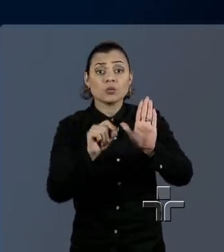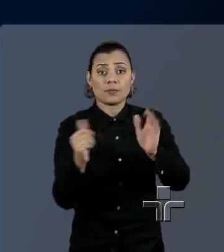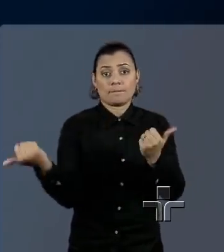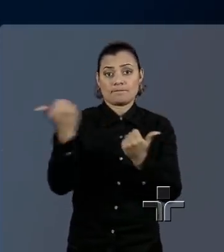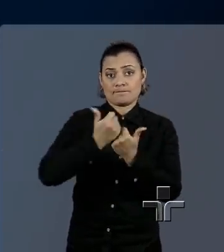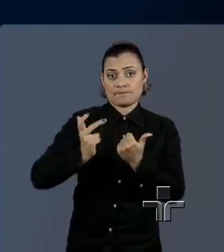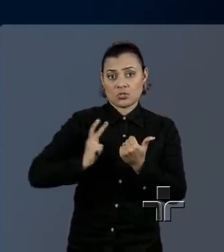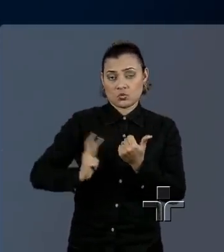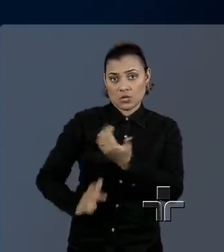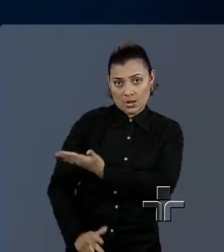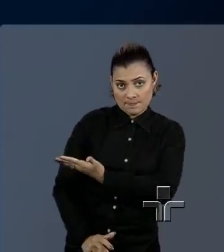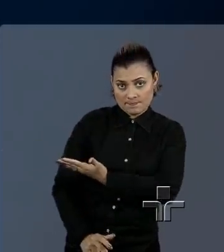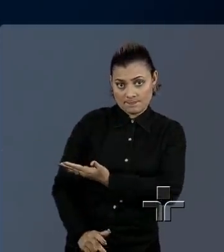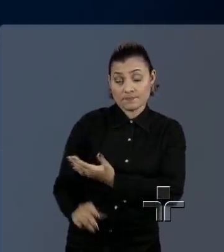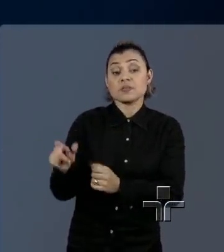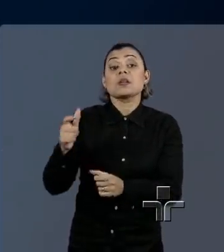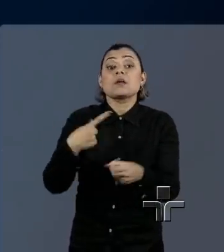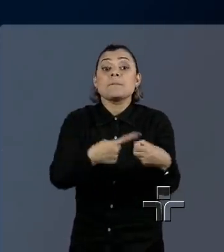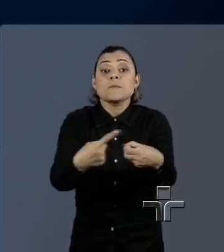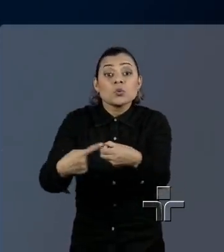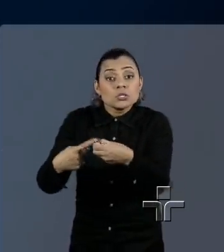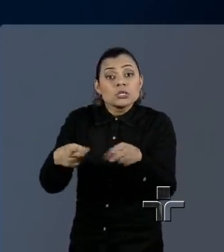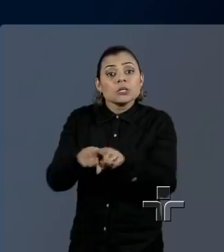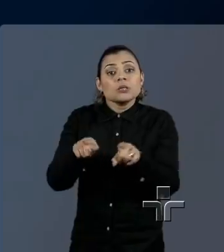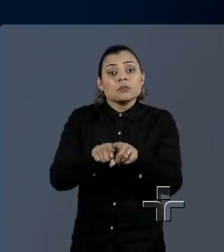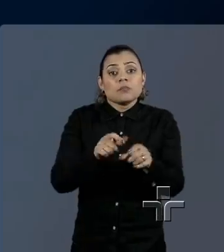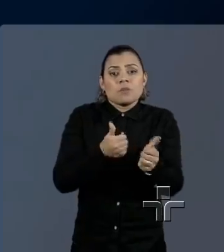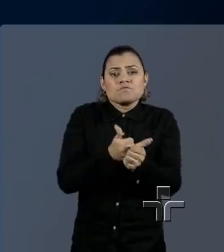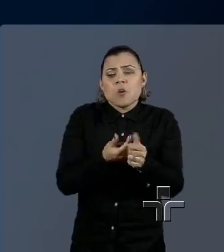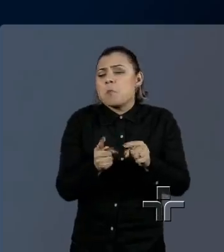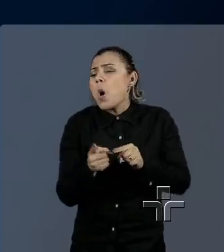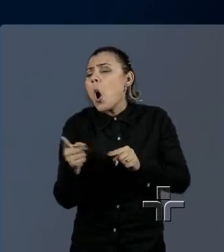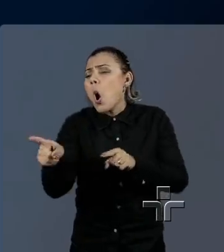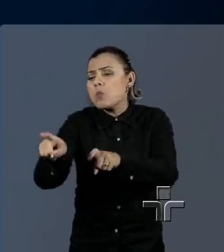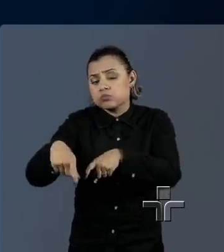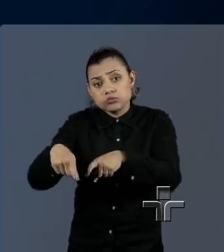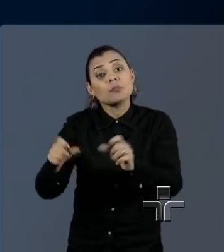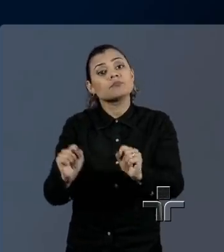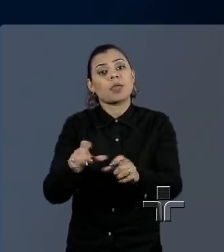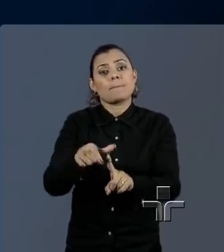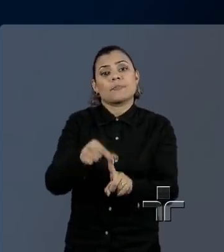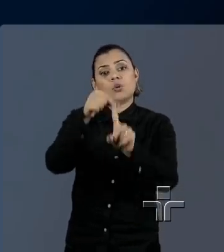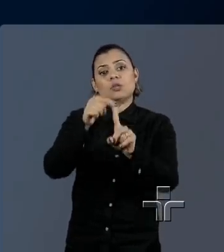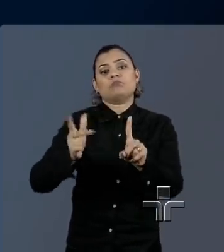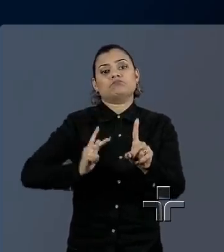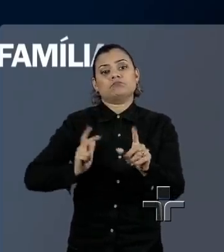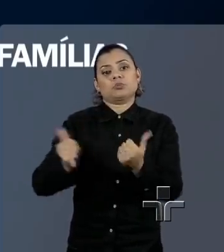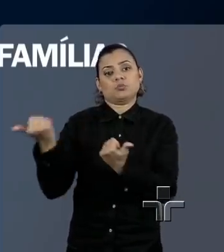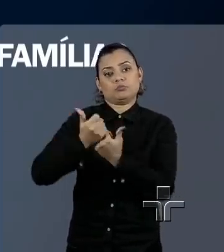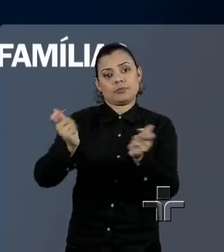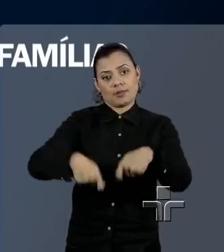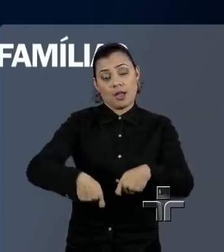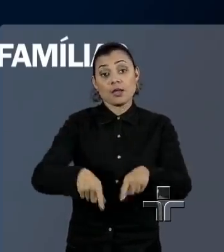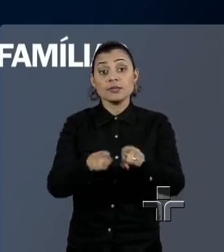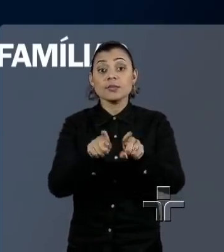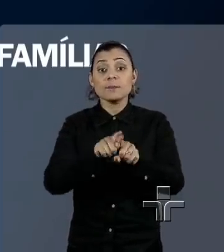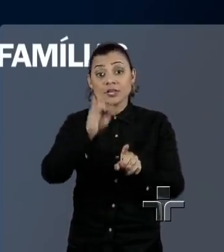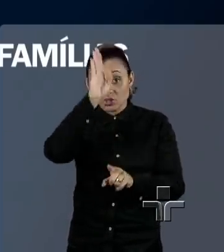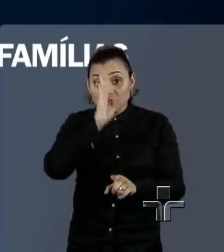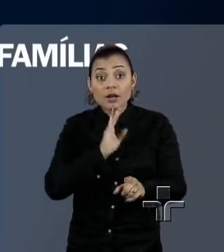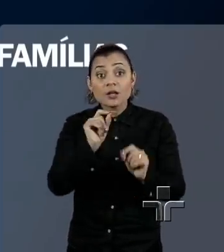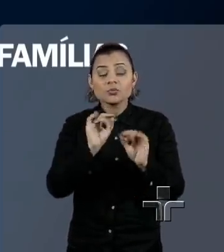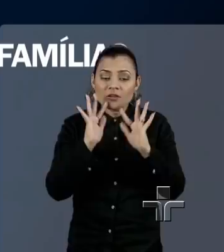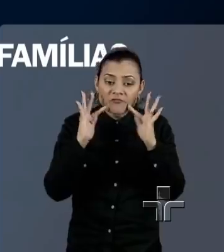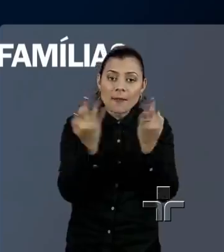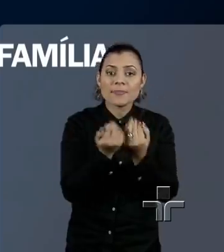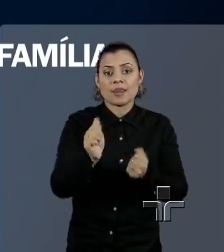setor. Define que pequenos municípios e bairros afastados são prioritários na hora de privatizar. Gratuidade dos serviços para as